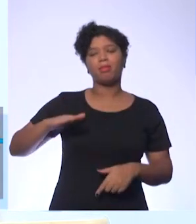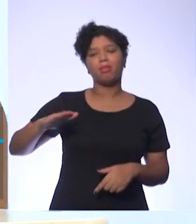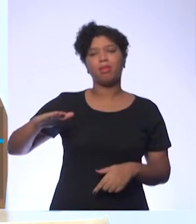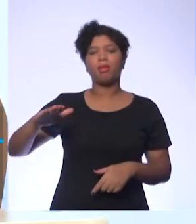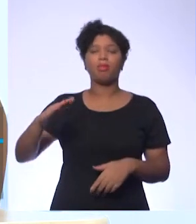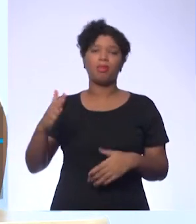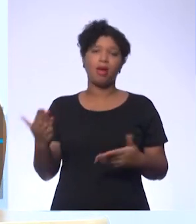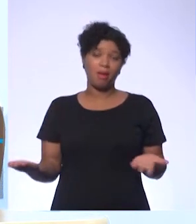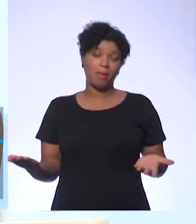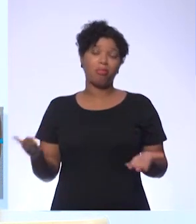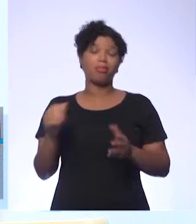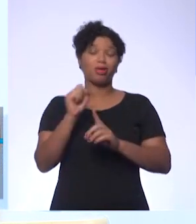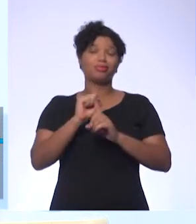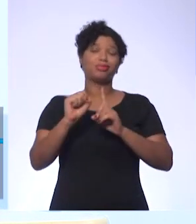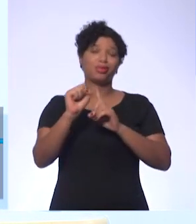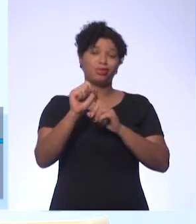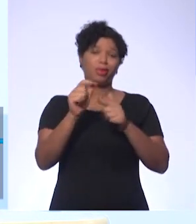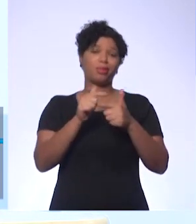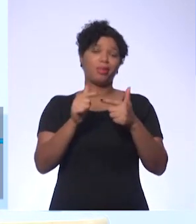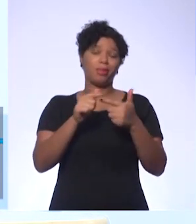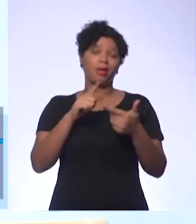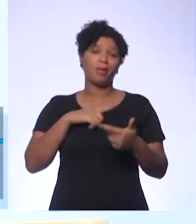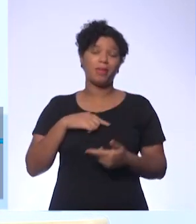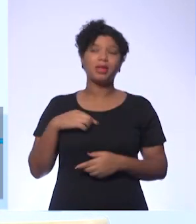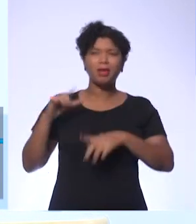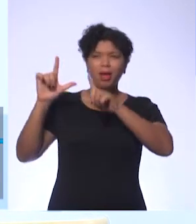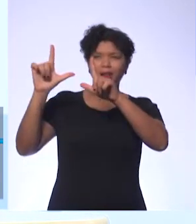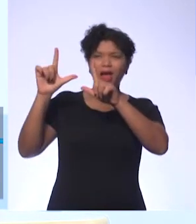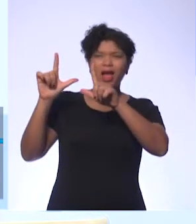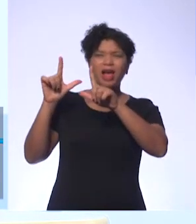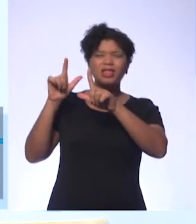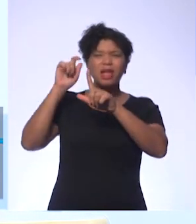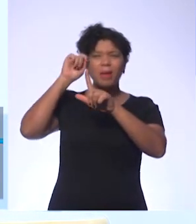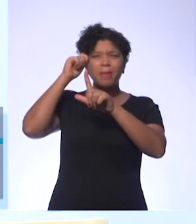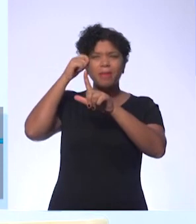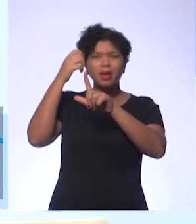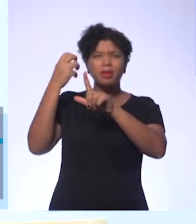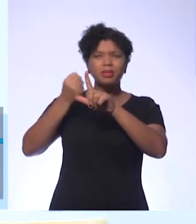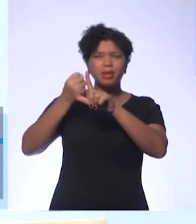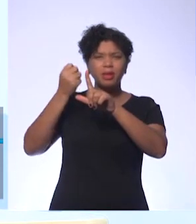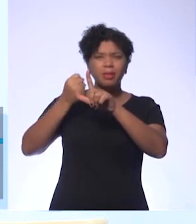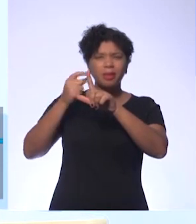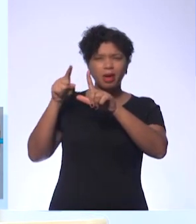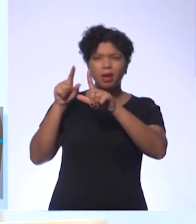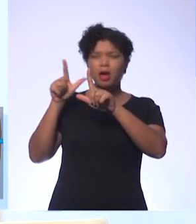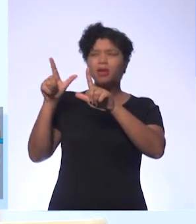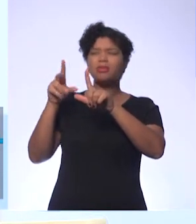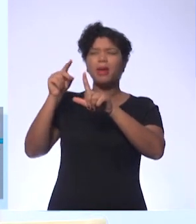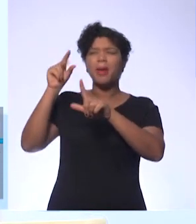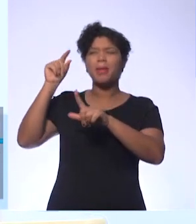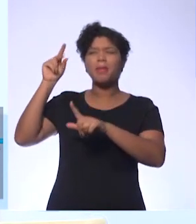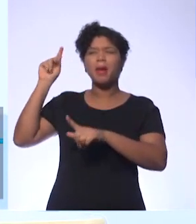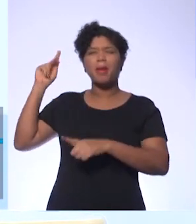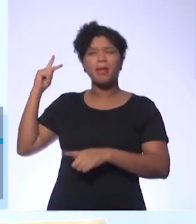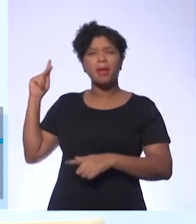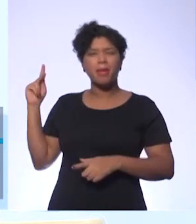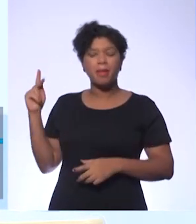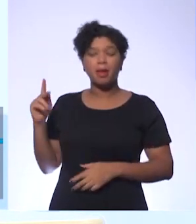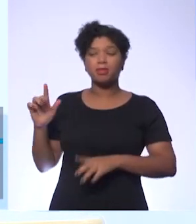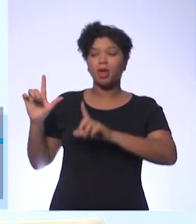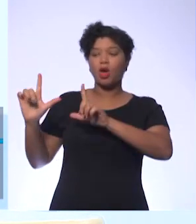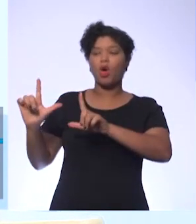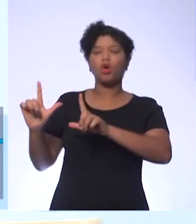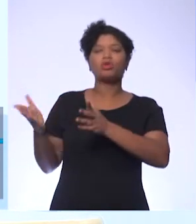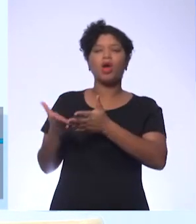E o interessante é que, enquanto uma imagem preta e branca ela mostra, né, o quanto que essa situação é antiga, a imagem no lixão